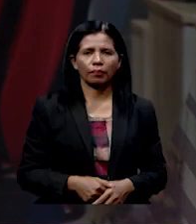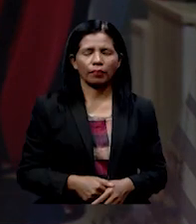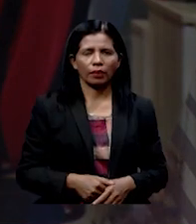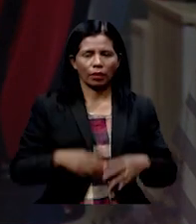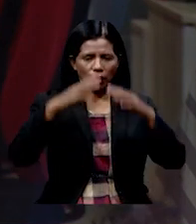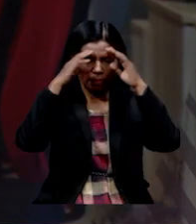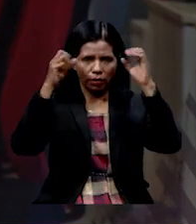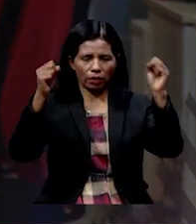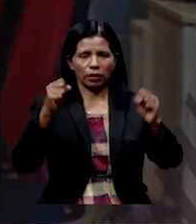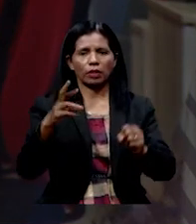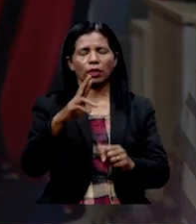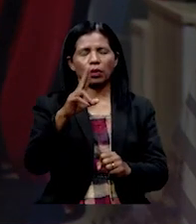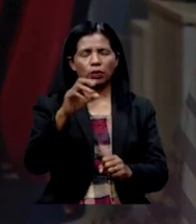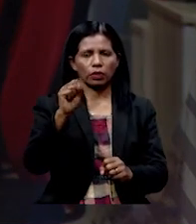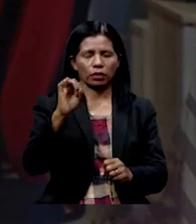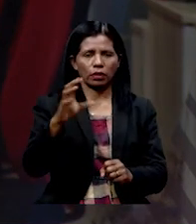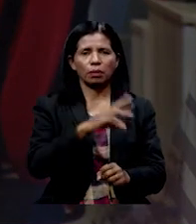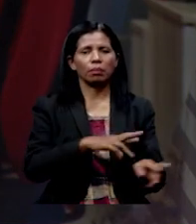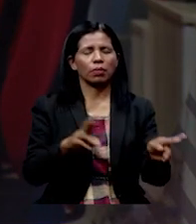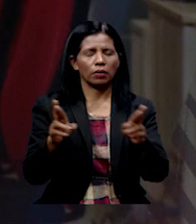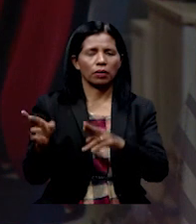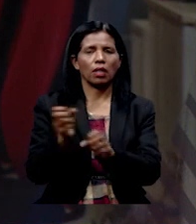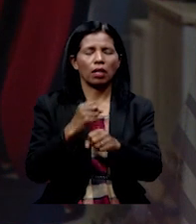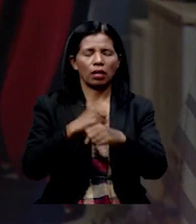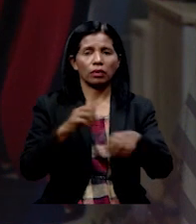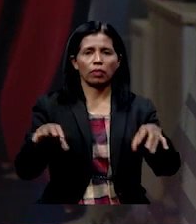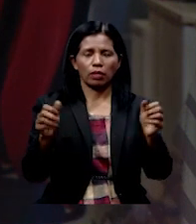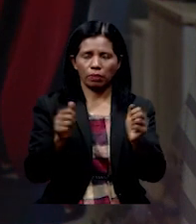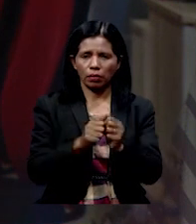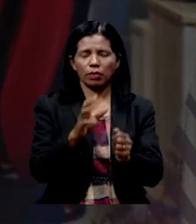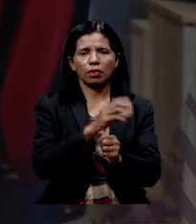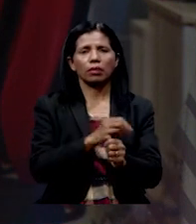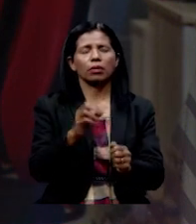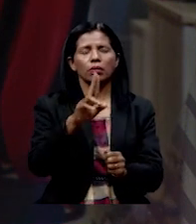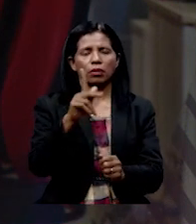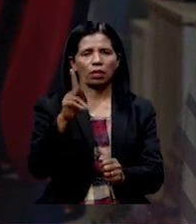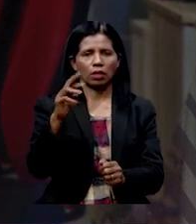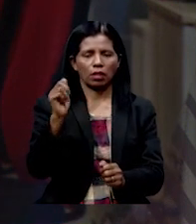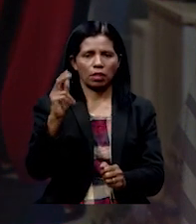Presidente Rusia atentem, Rusia pronto a negociação com a Ucrânia, mas a Ucrânia recusa.